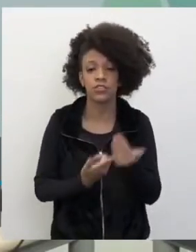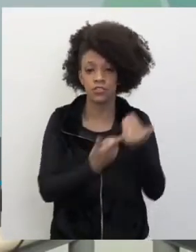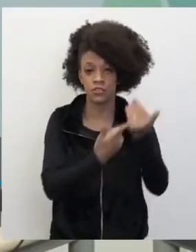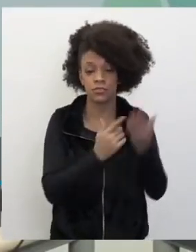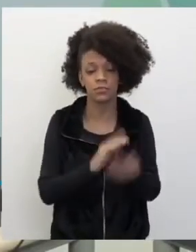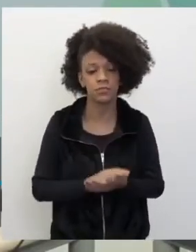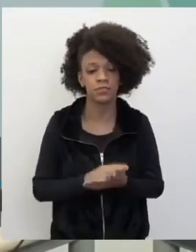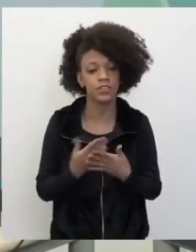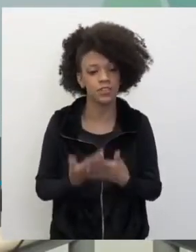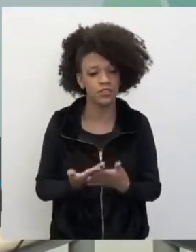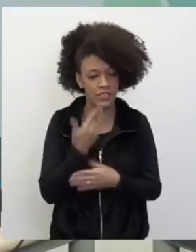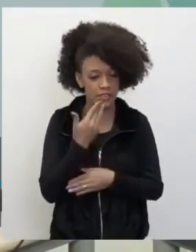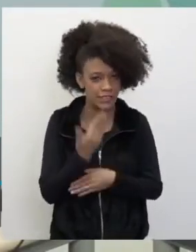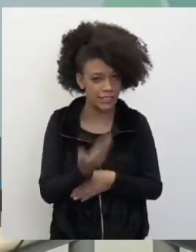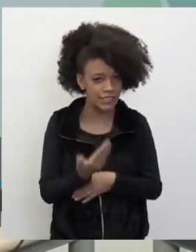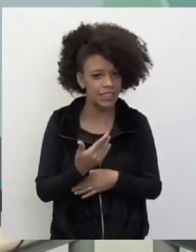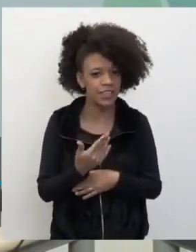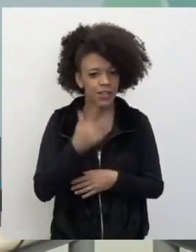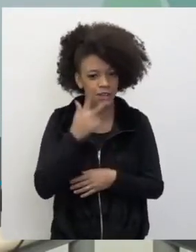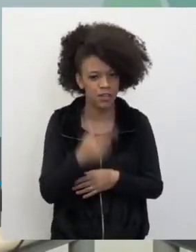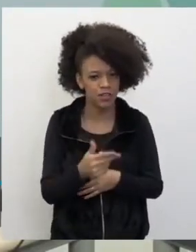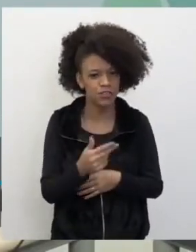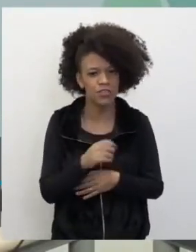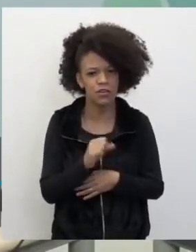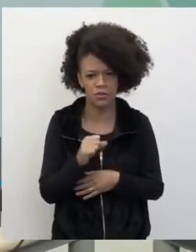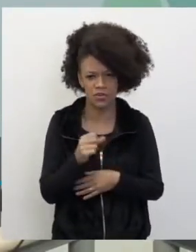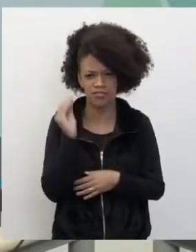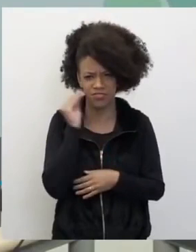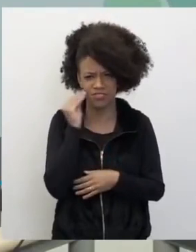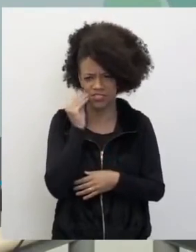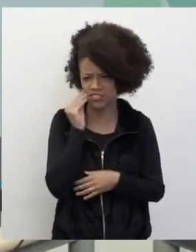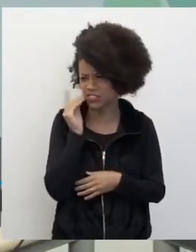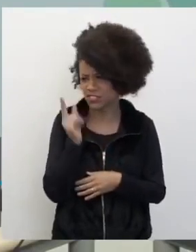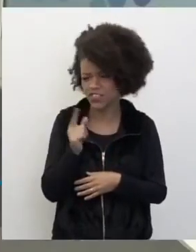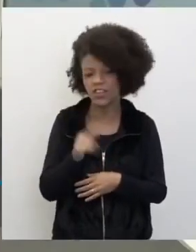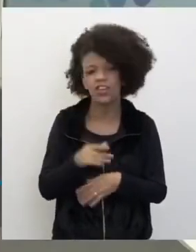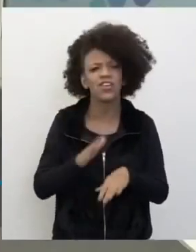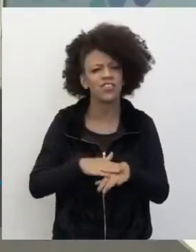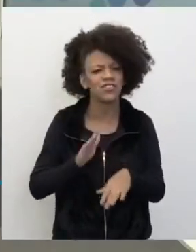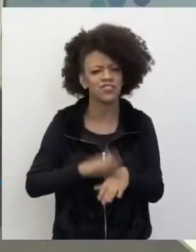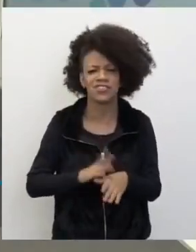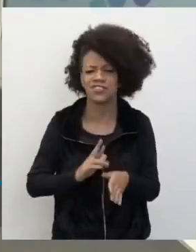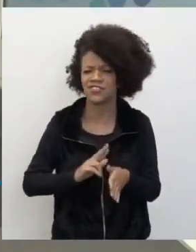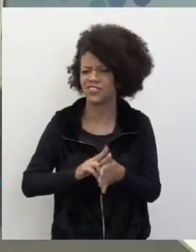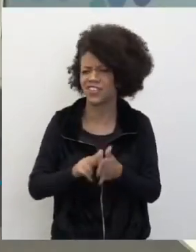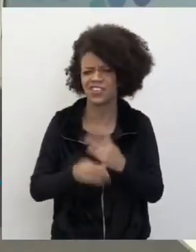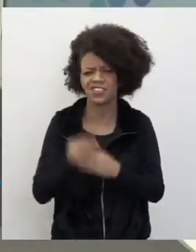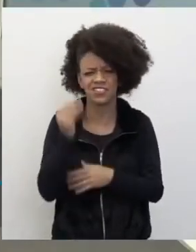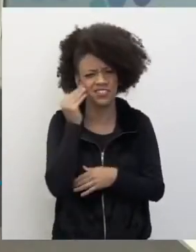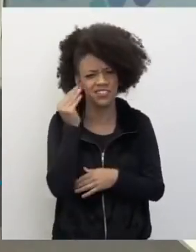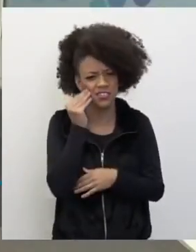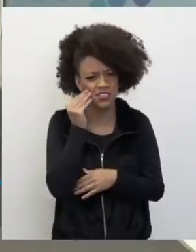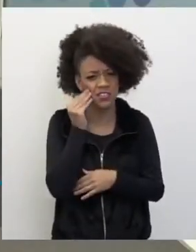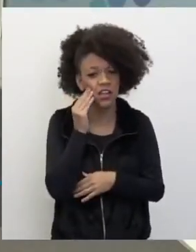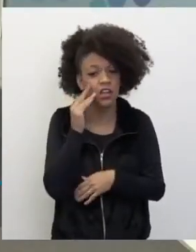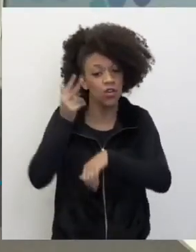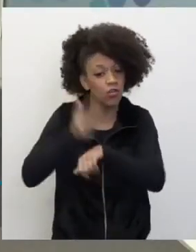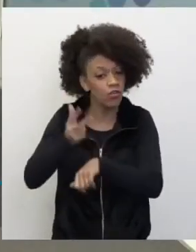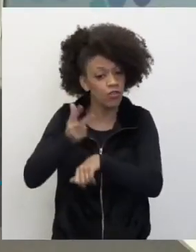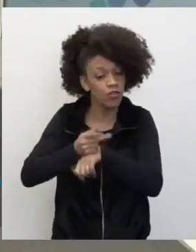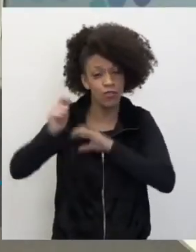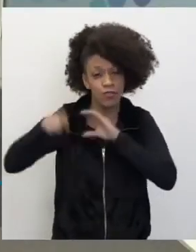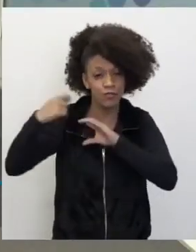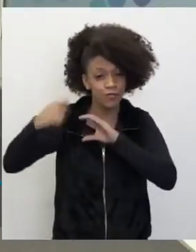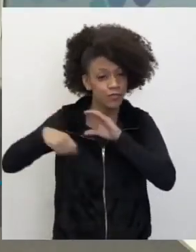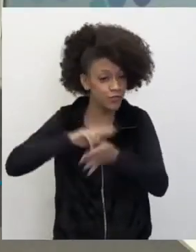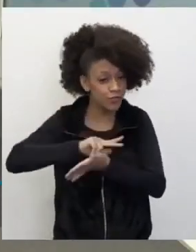E eu vou confessar, acho que essa foi a 8ª tentativa. Nossa, a gente fez muitas tentativas, turma. Eu gravei muitos vídeos para